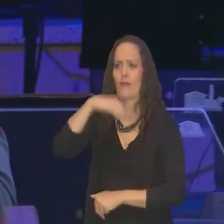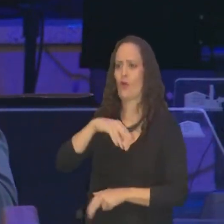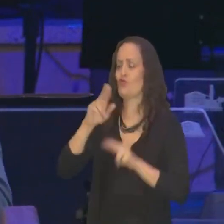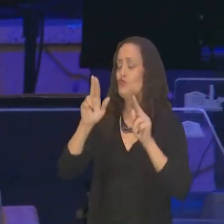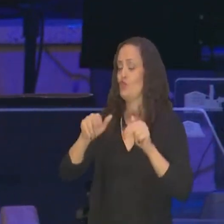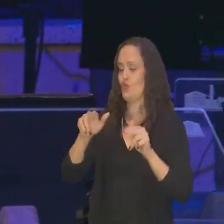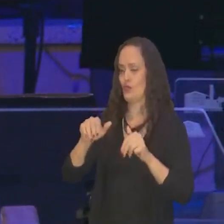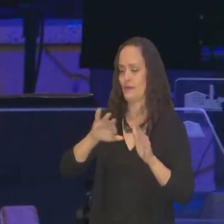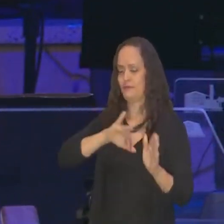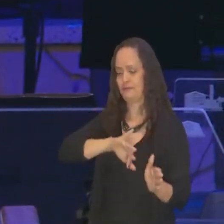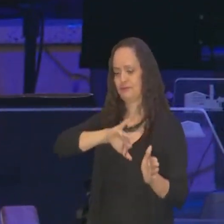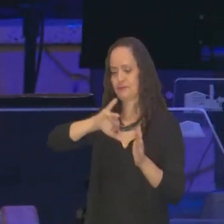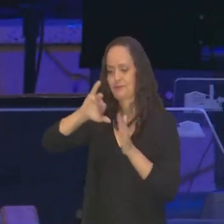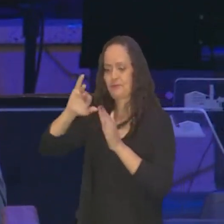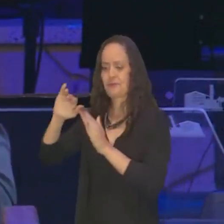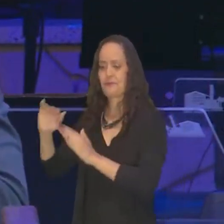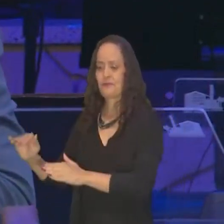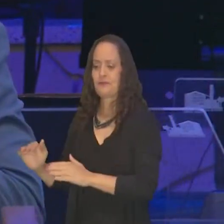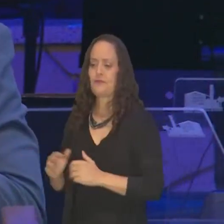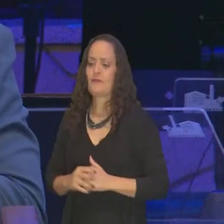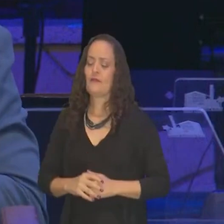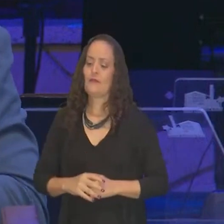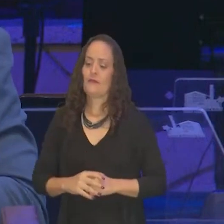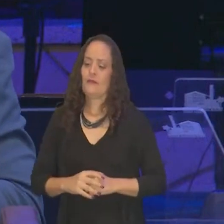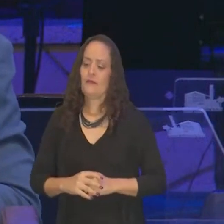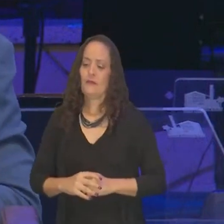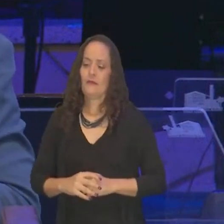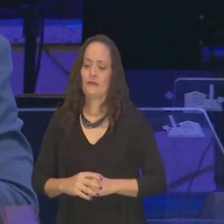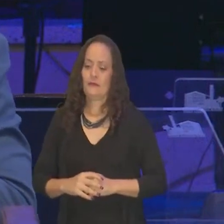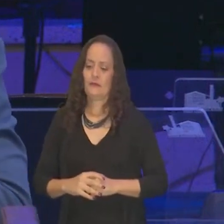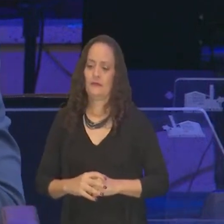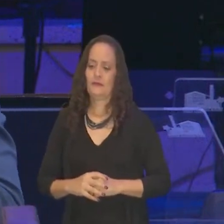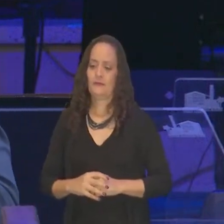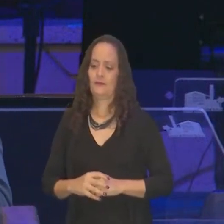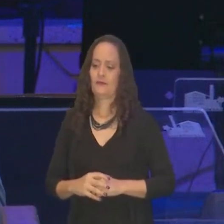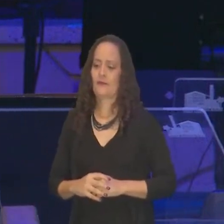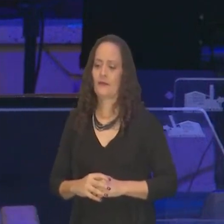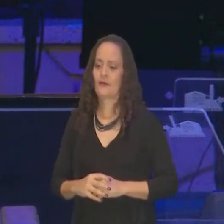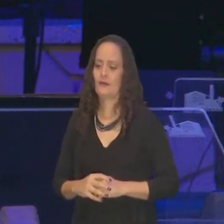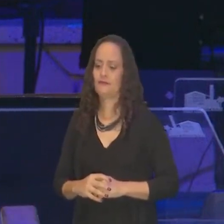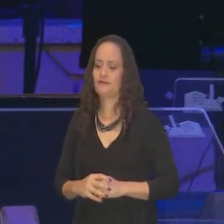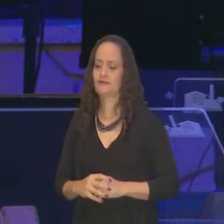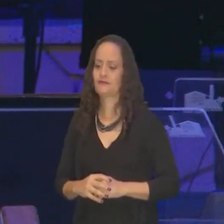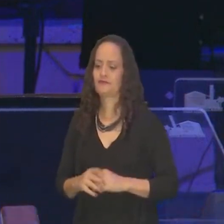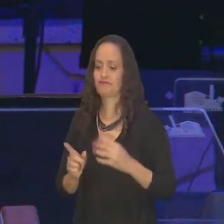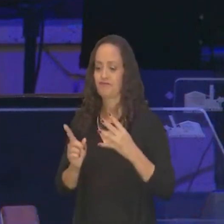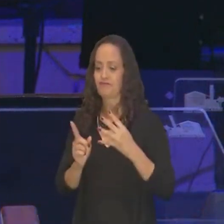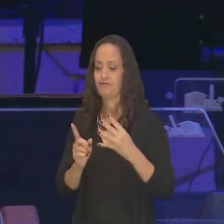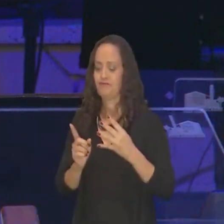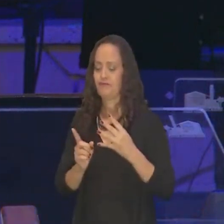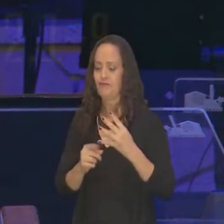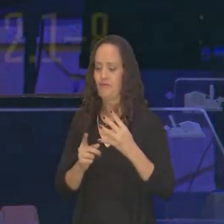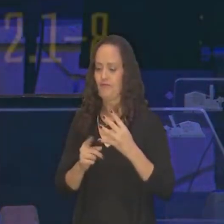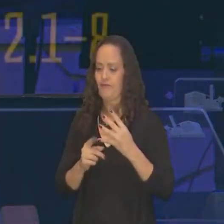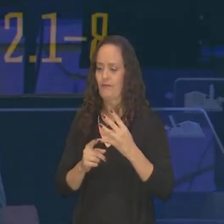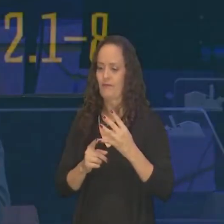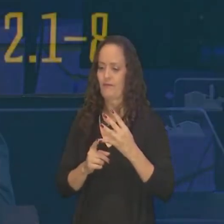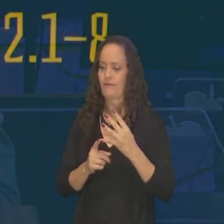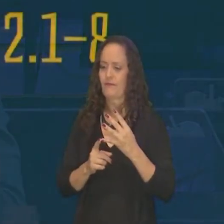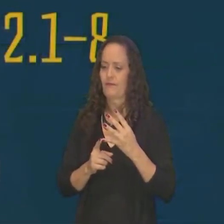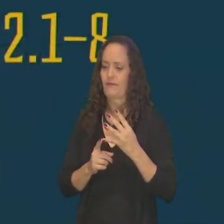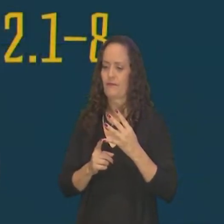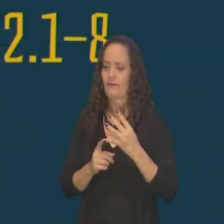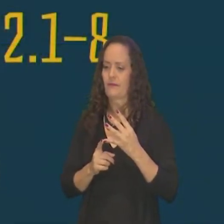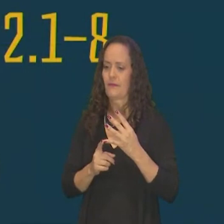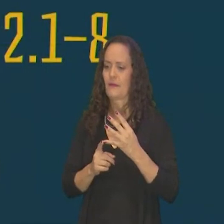Pode passar para que os irmãos continuem atentando para as profecias. Pode passar o quadro da próxima profecia. Vá